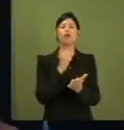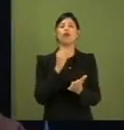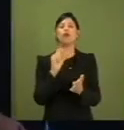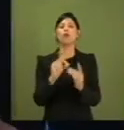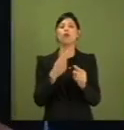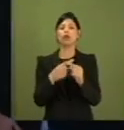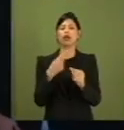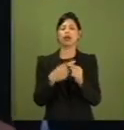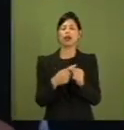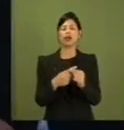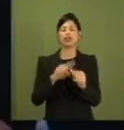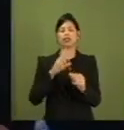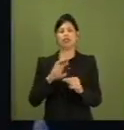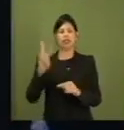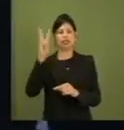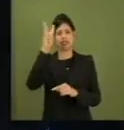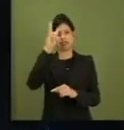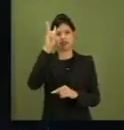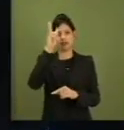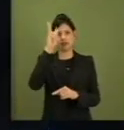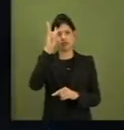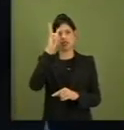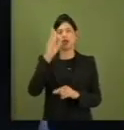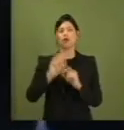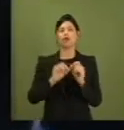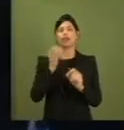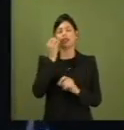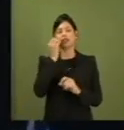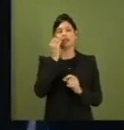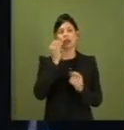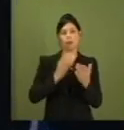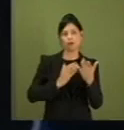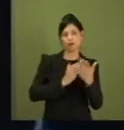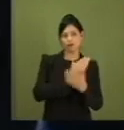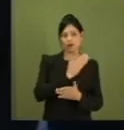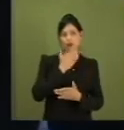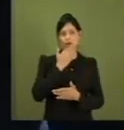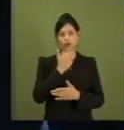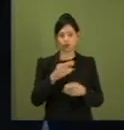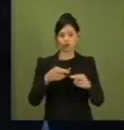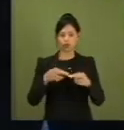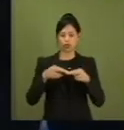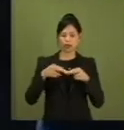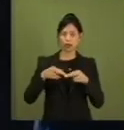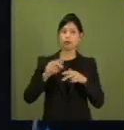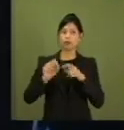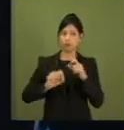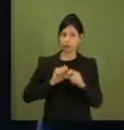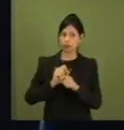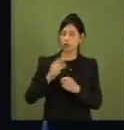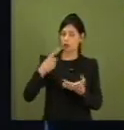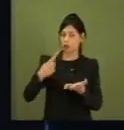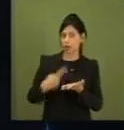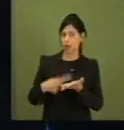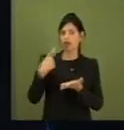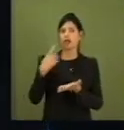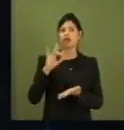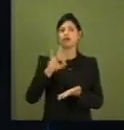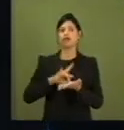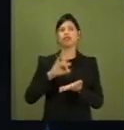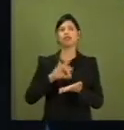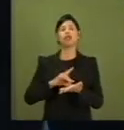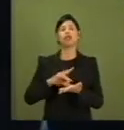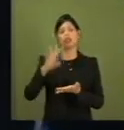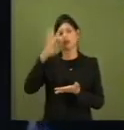pública, aprovar o requerimento que apresentamos e já marcou a possibilidade real de, na